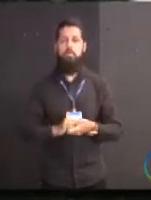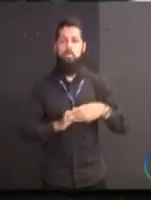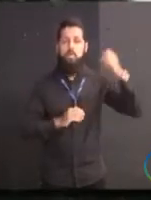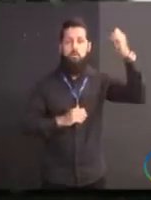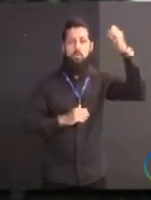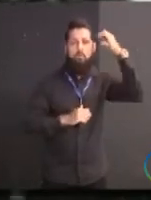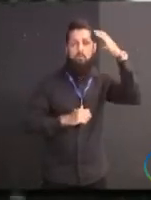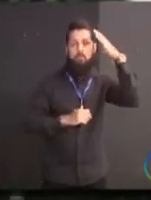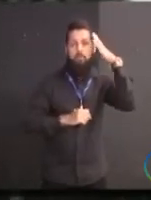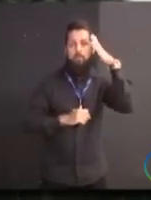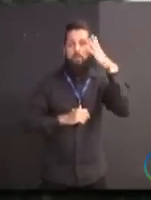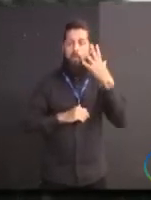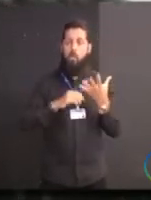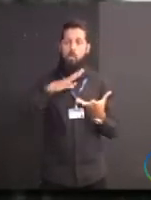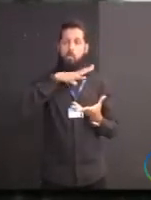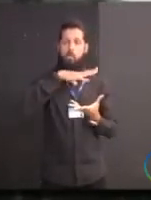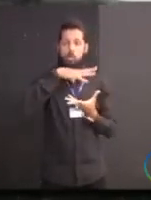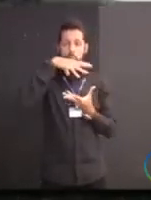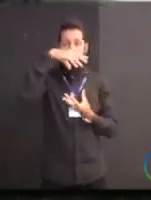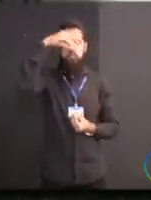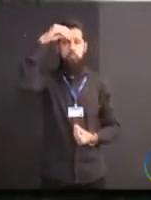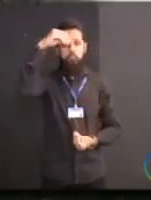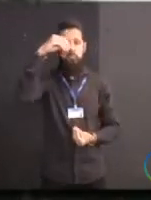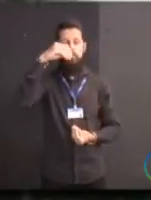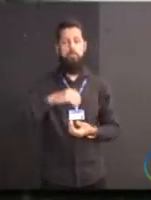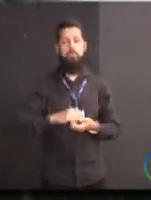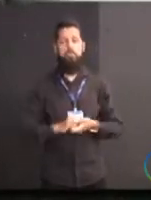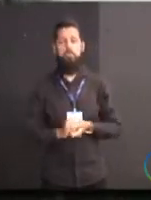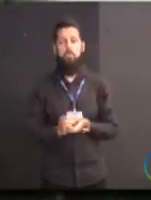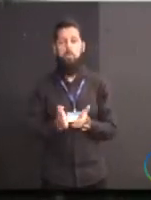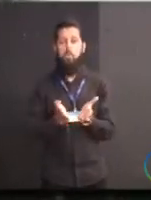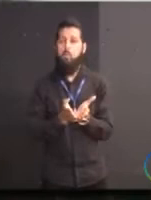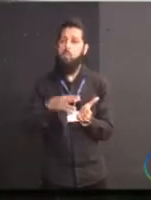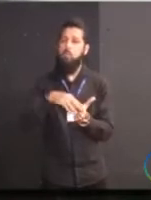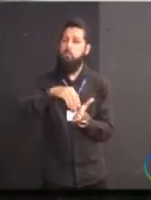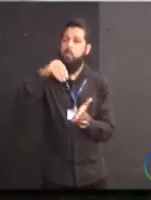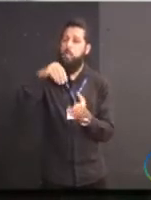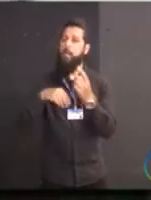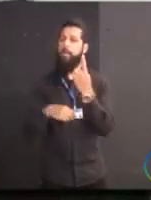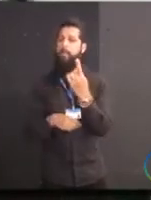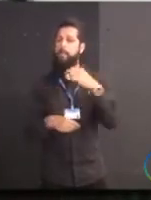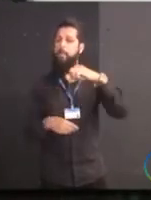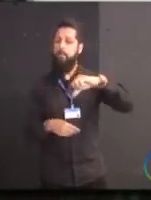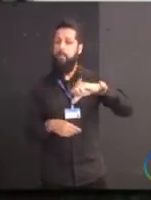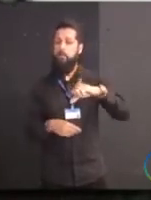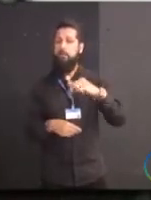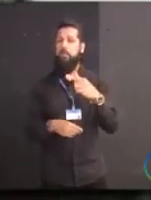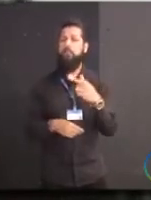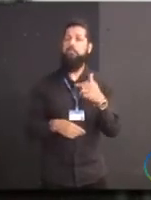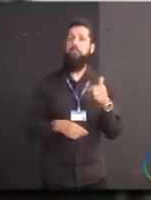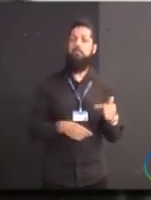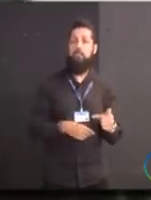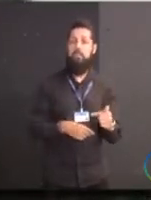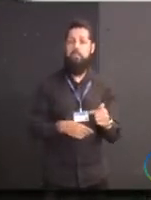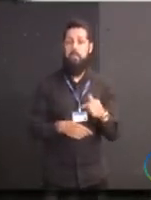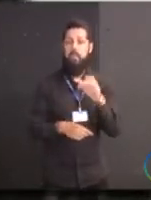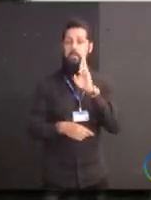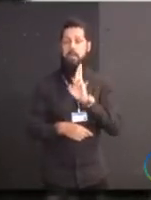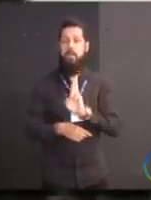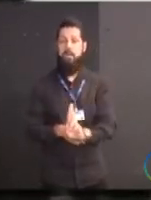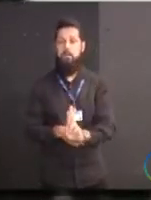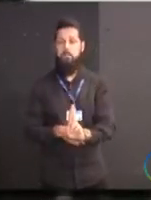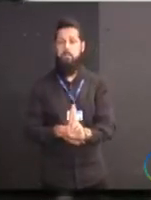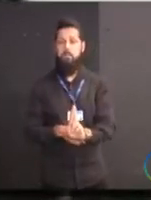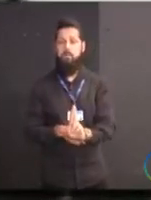Espiritismo, desde 1857, não é uma resposta acabada, porque